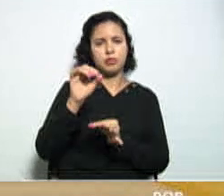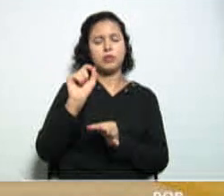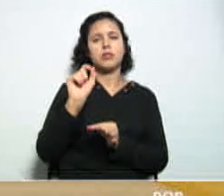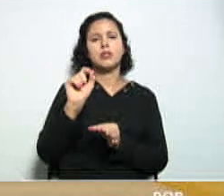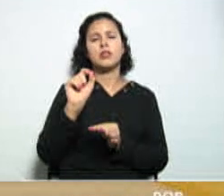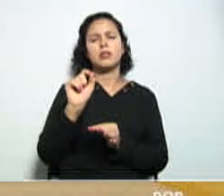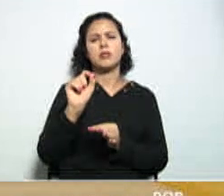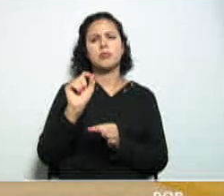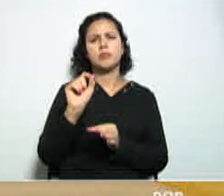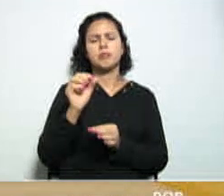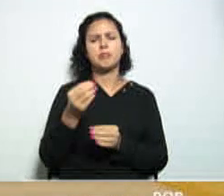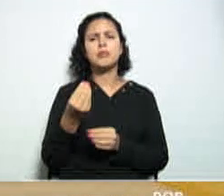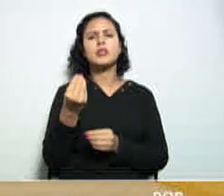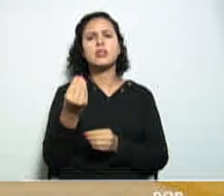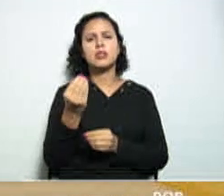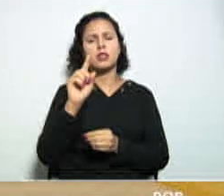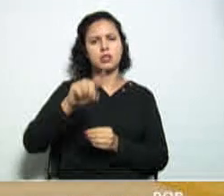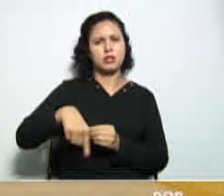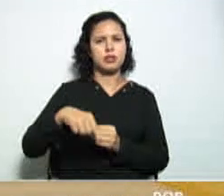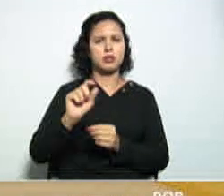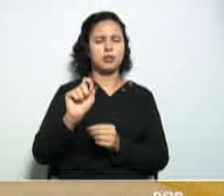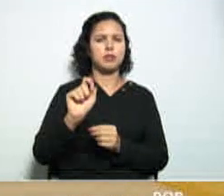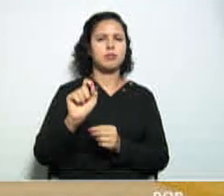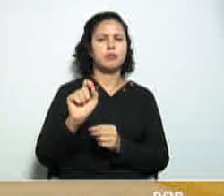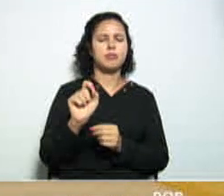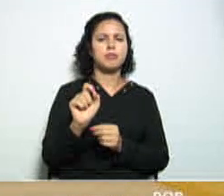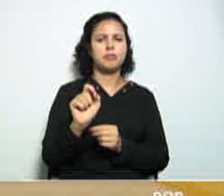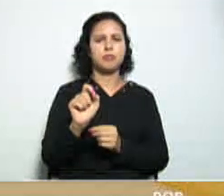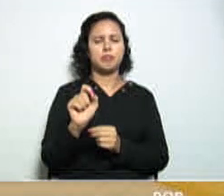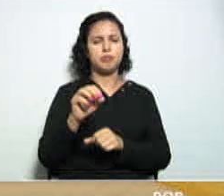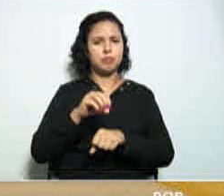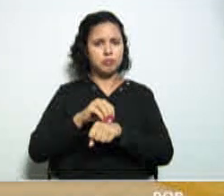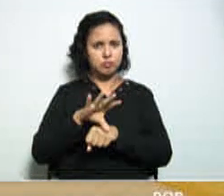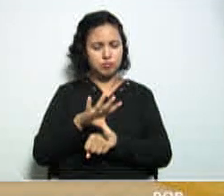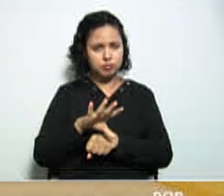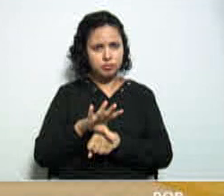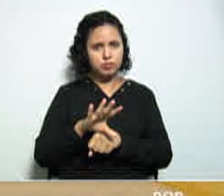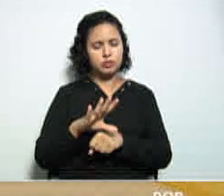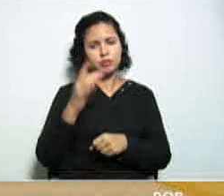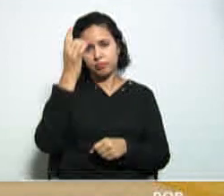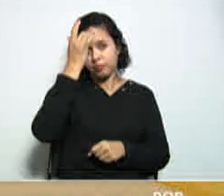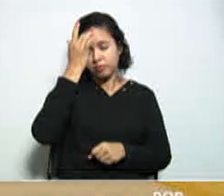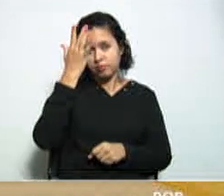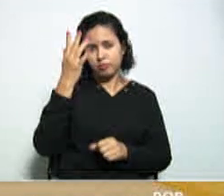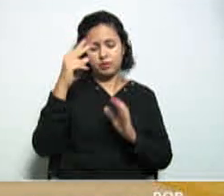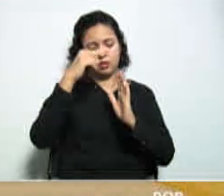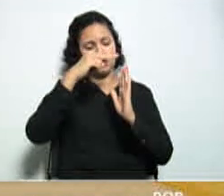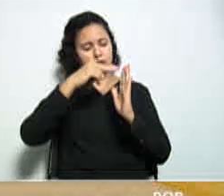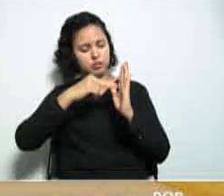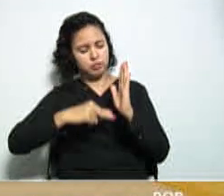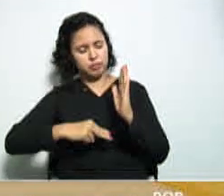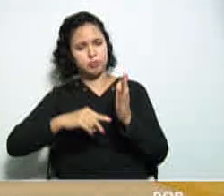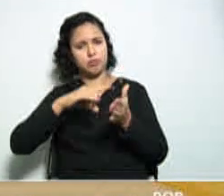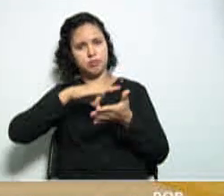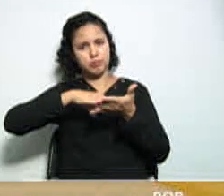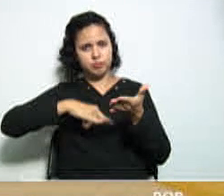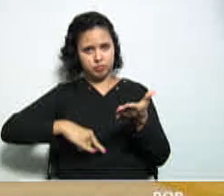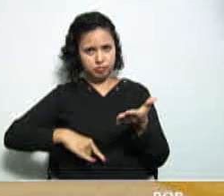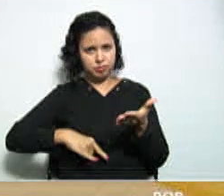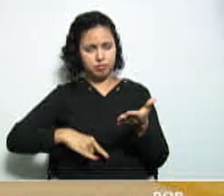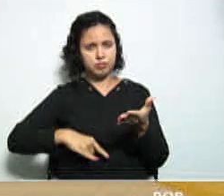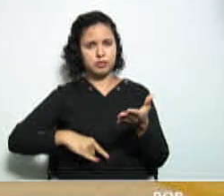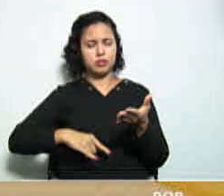entre linhas? O espaçamento entre linhas é sugerido para que possa facilitar a leitura do documento.